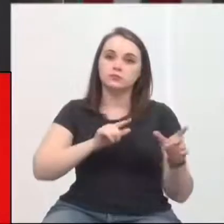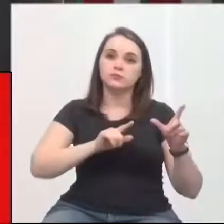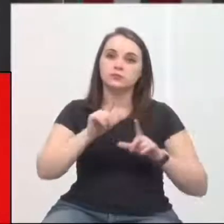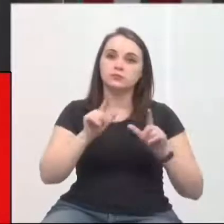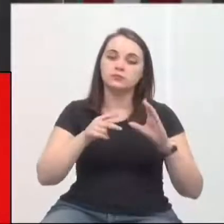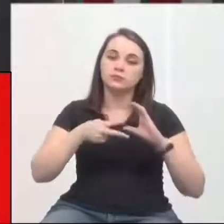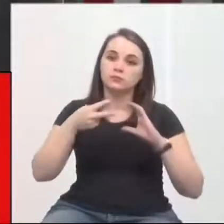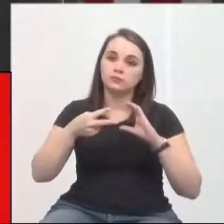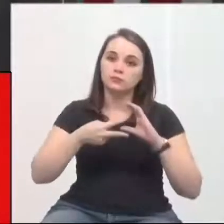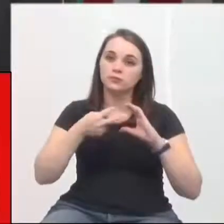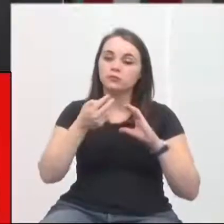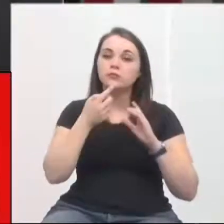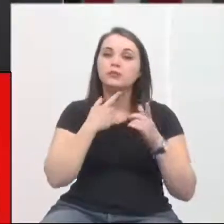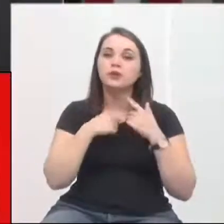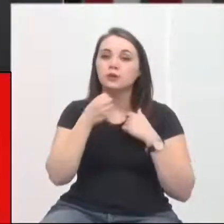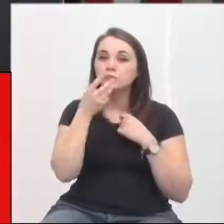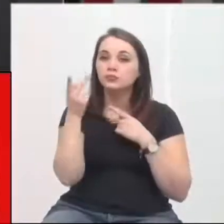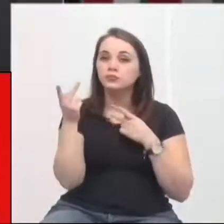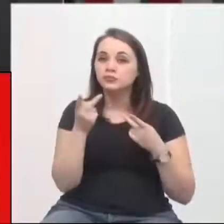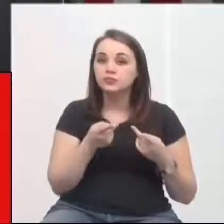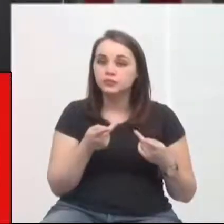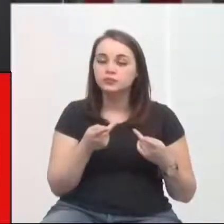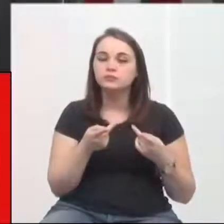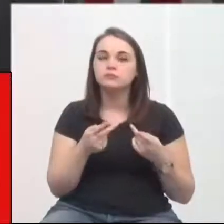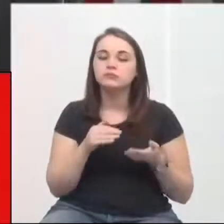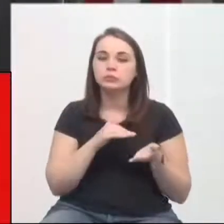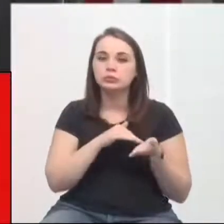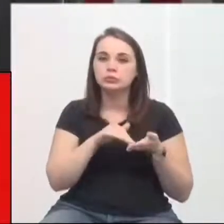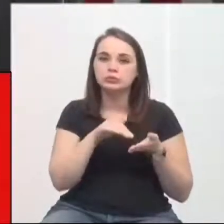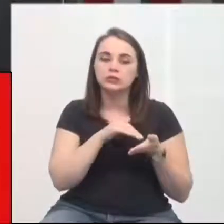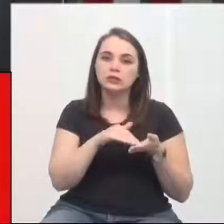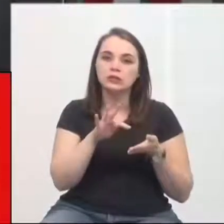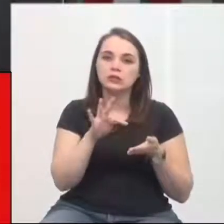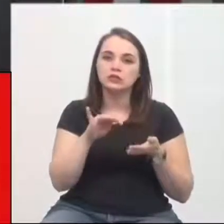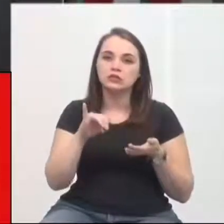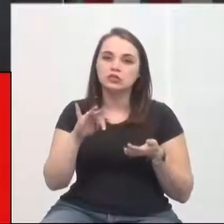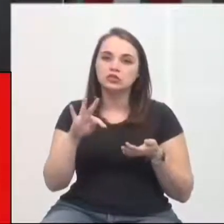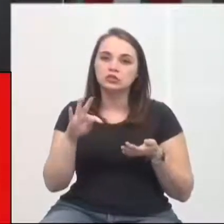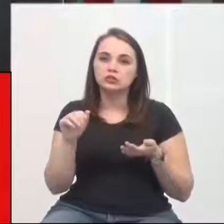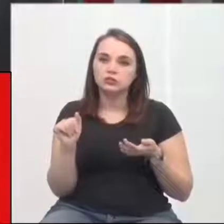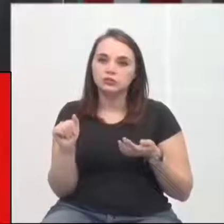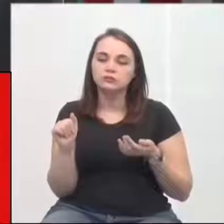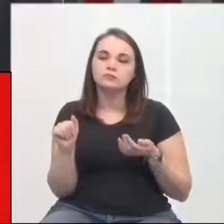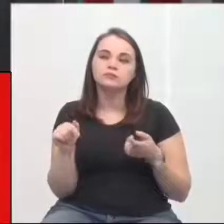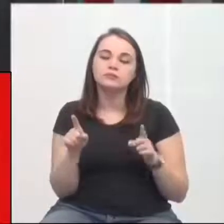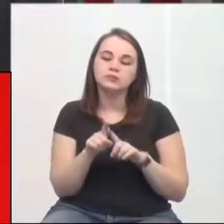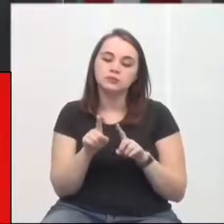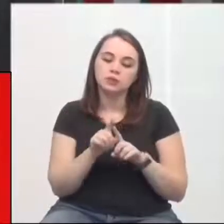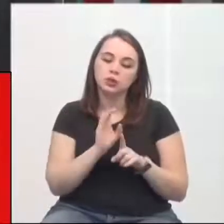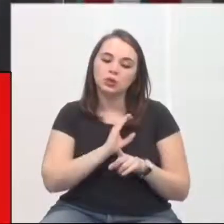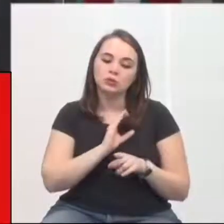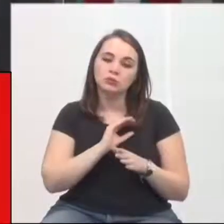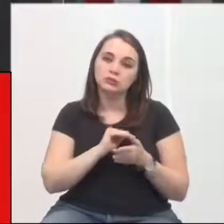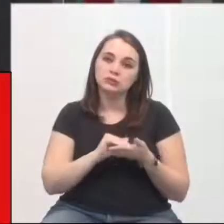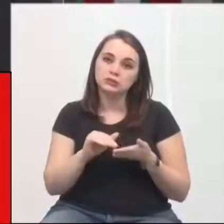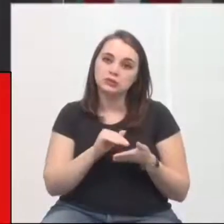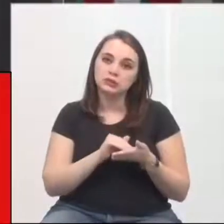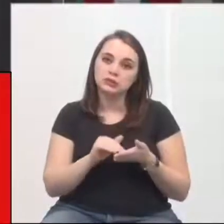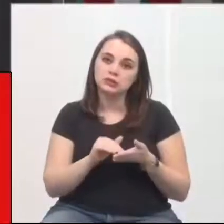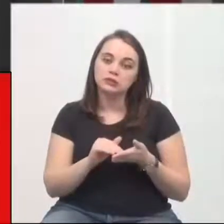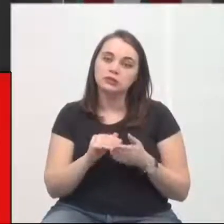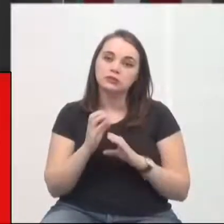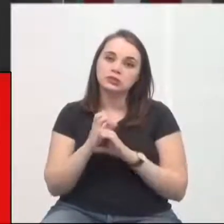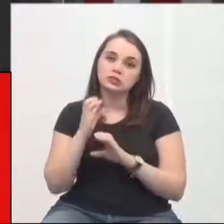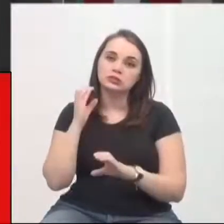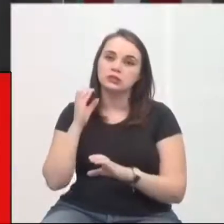e dar boas-vindas, né, ao nosso secretário Tita Belloli, as colaboradoras da secretaria, a